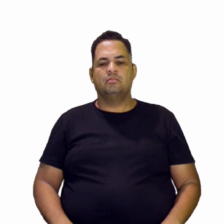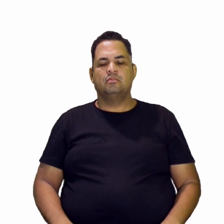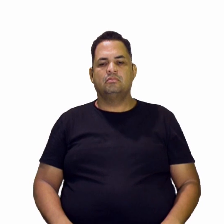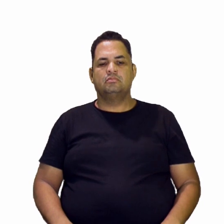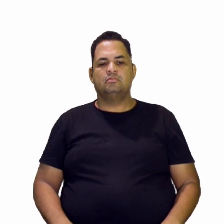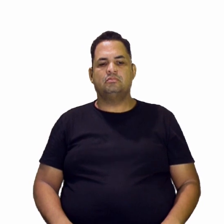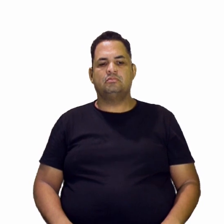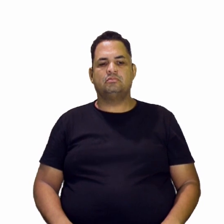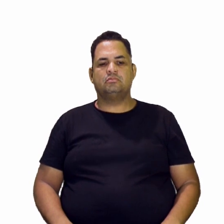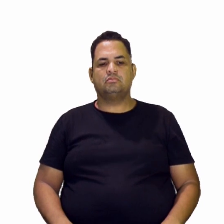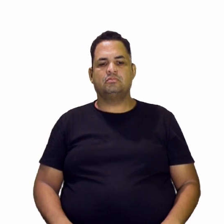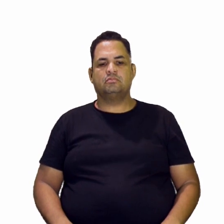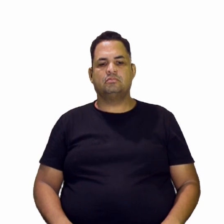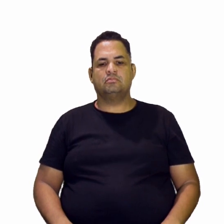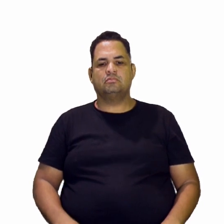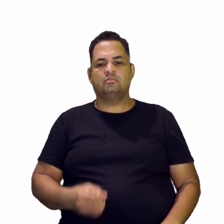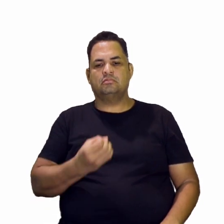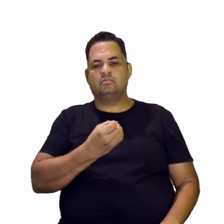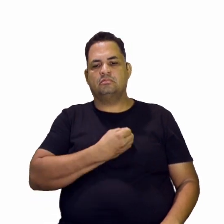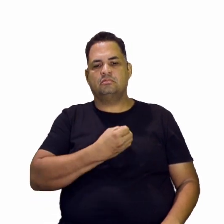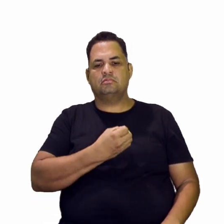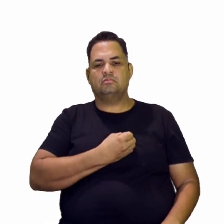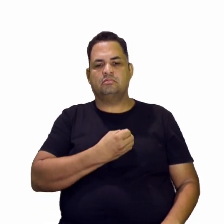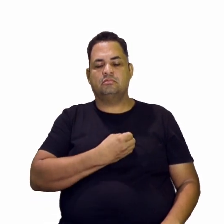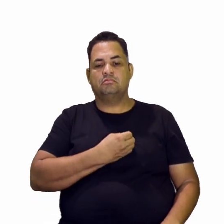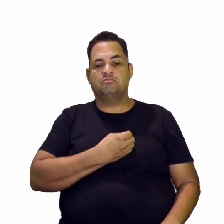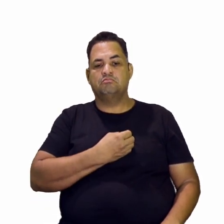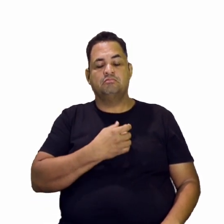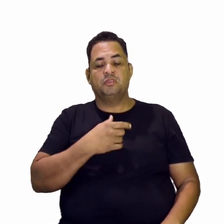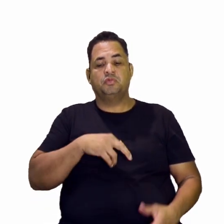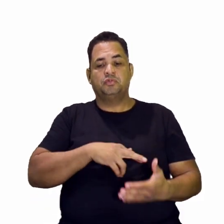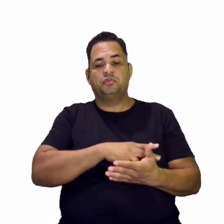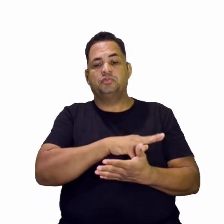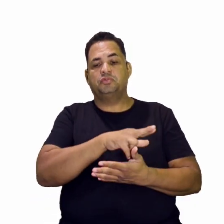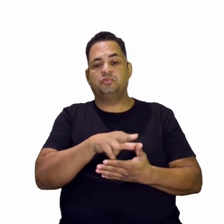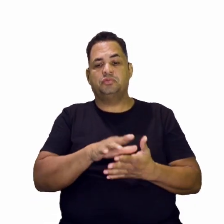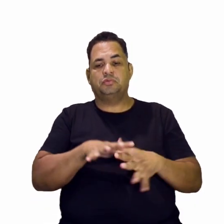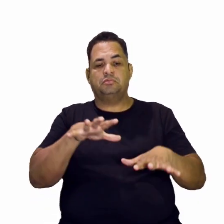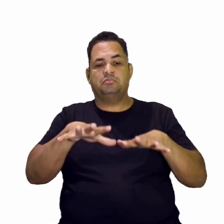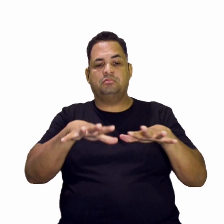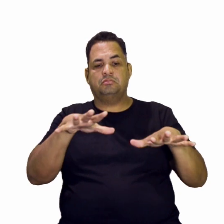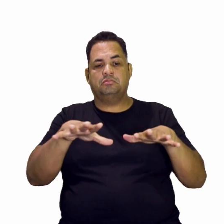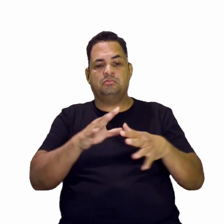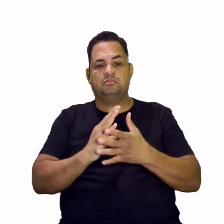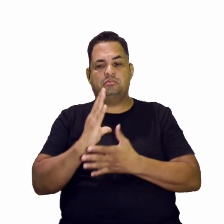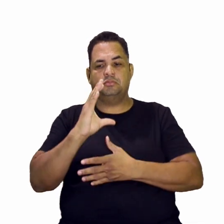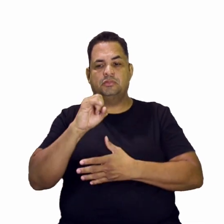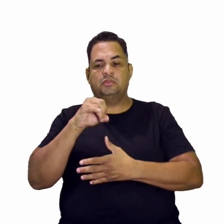tudo bem? Ou ou mesmo inúmeras patas, tais como as